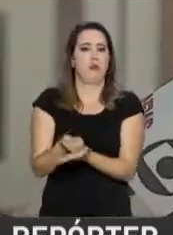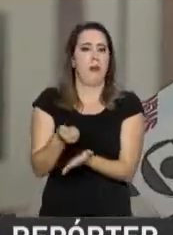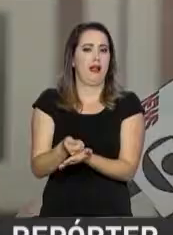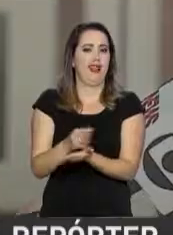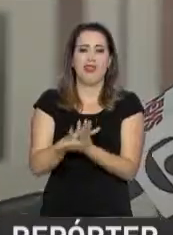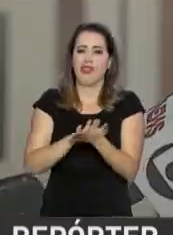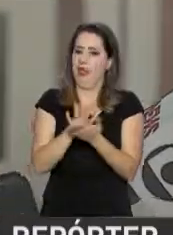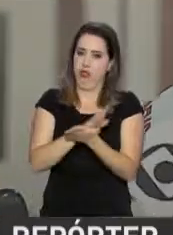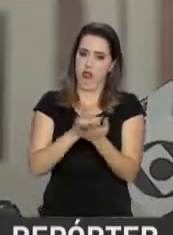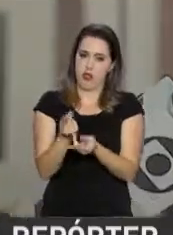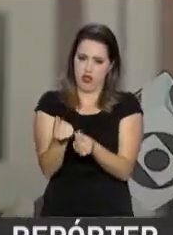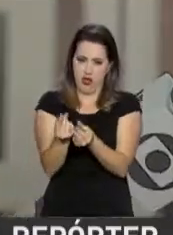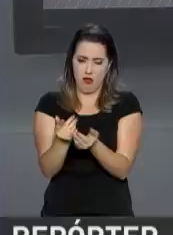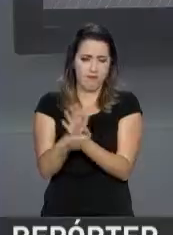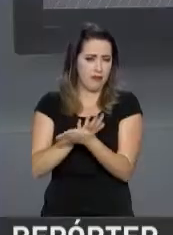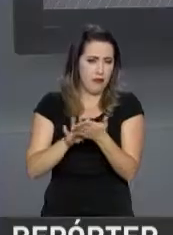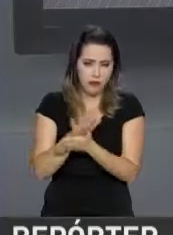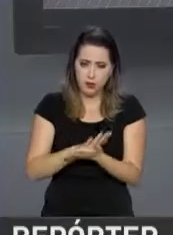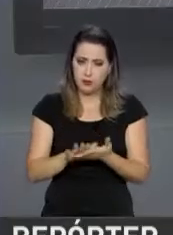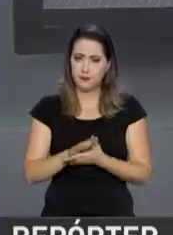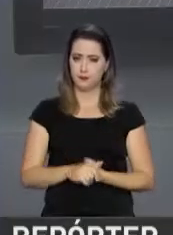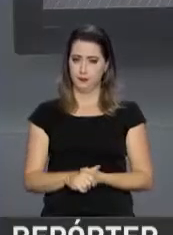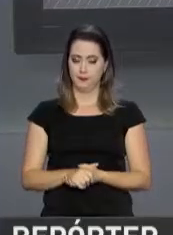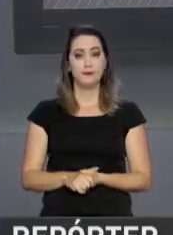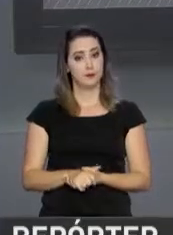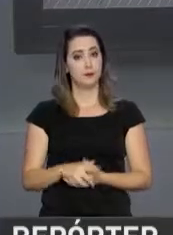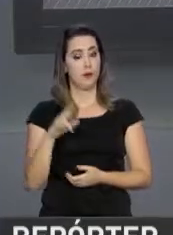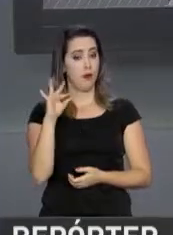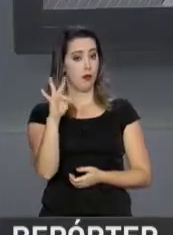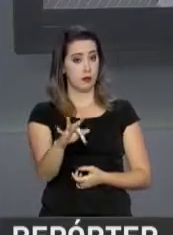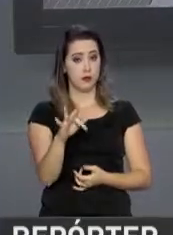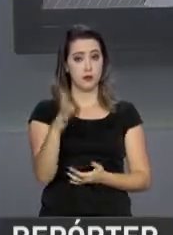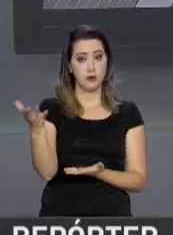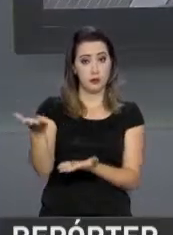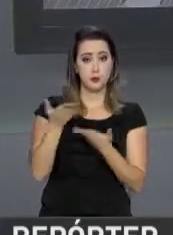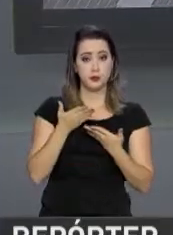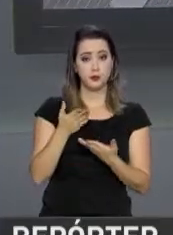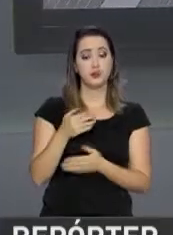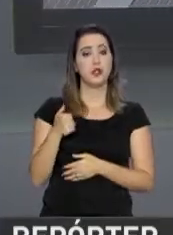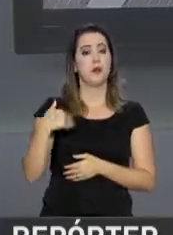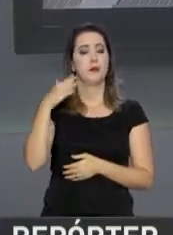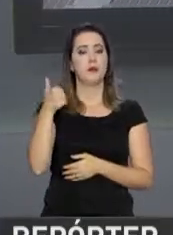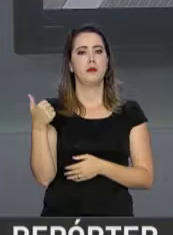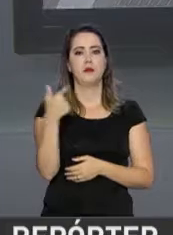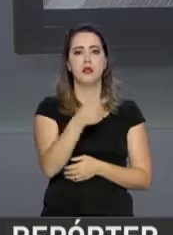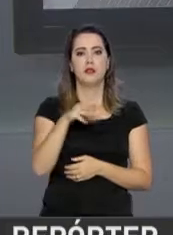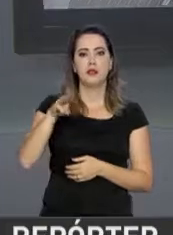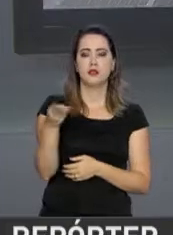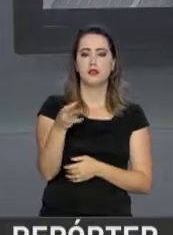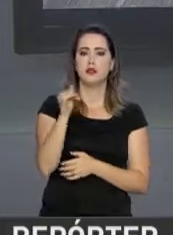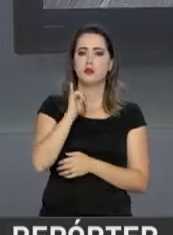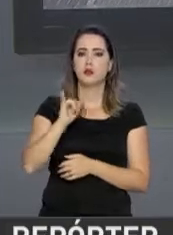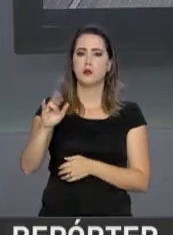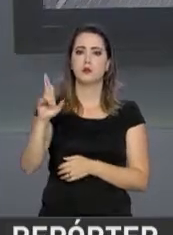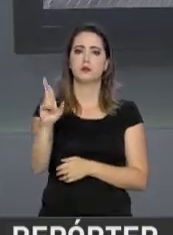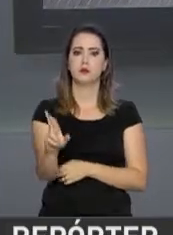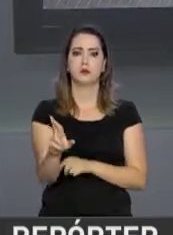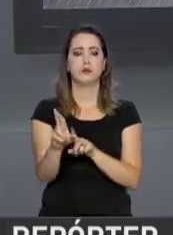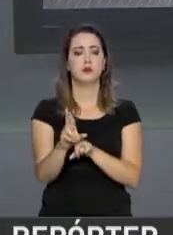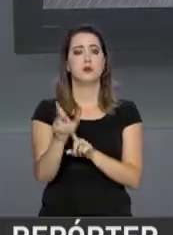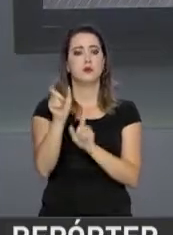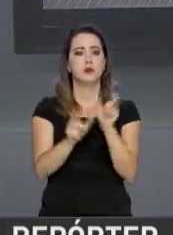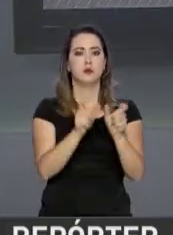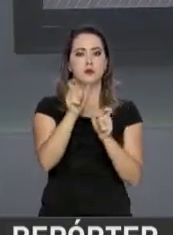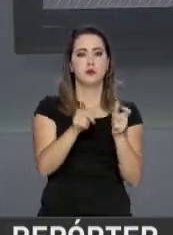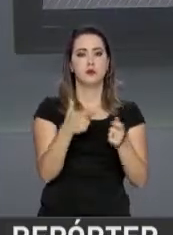não vamos passar recurso a receita federal recebeu pouco mais de 17 milhões de declarações do imposto